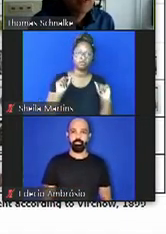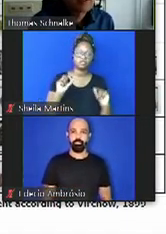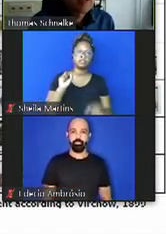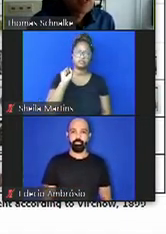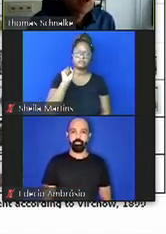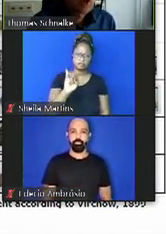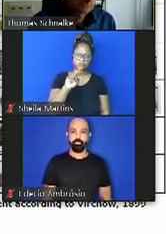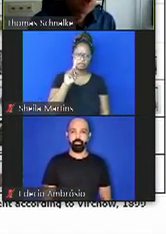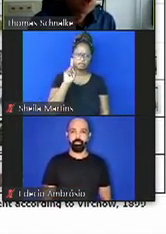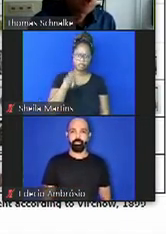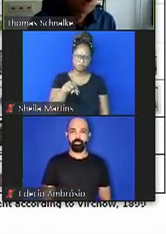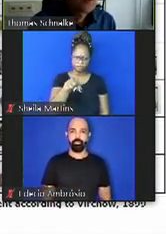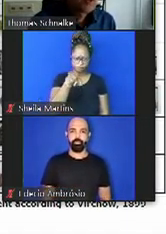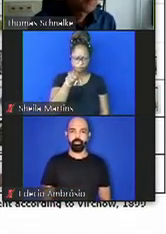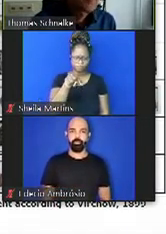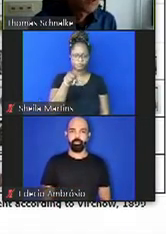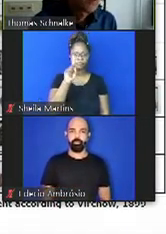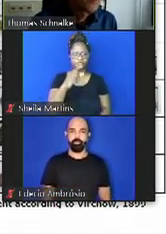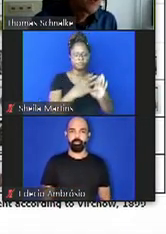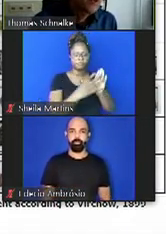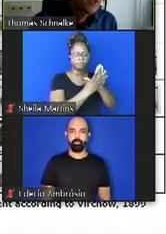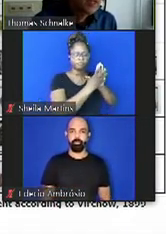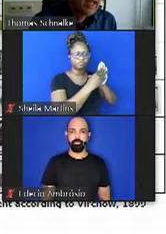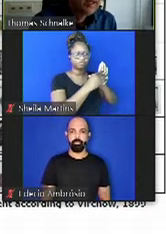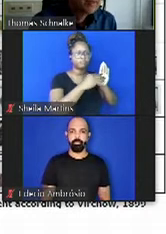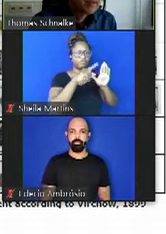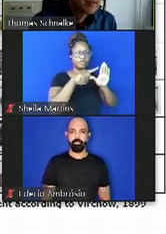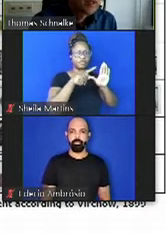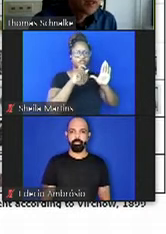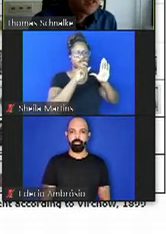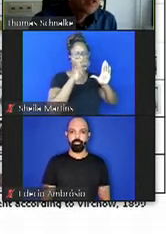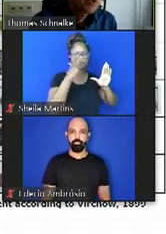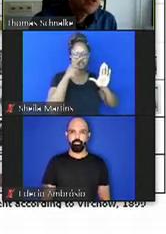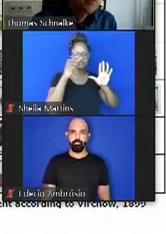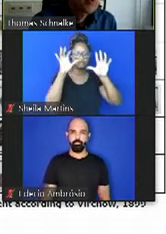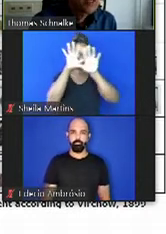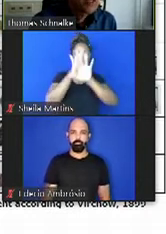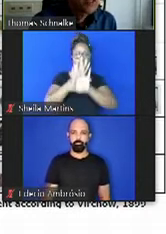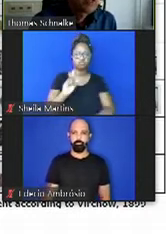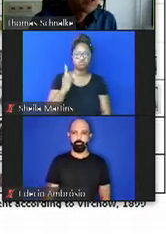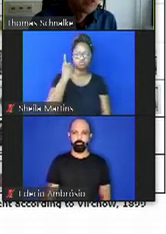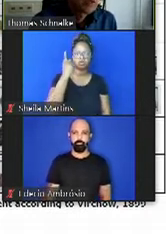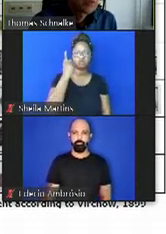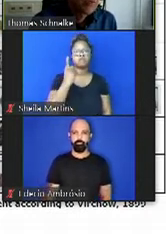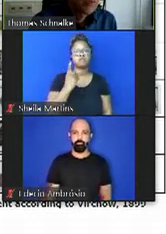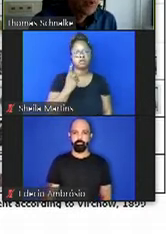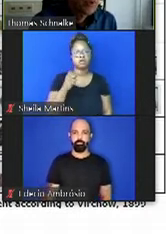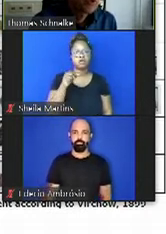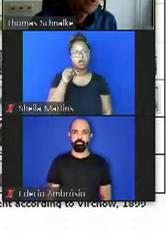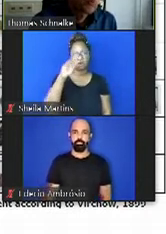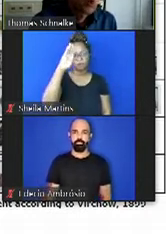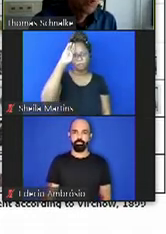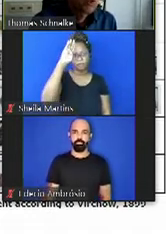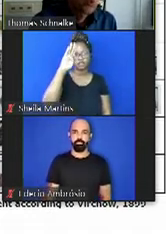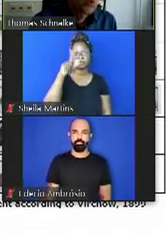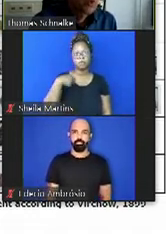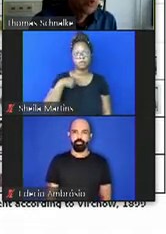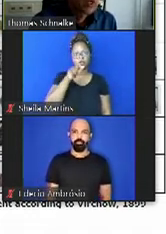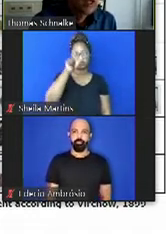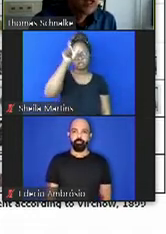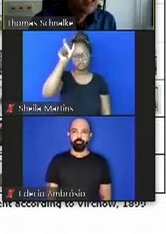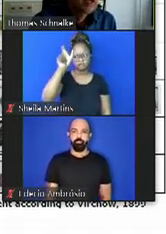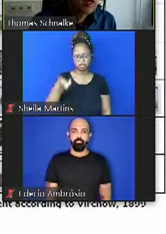a representação de uma vitrine, uma única vitrine, no eixo vertical deveria ter